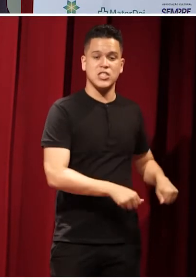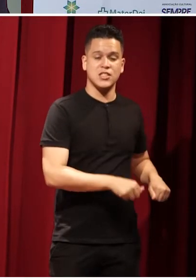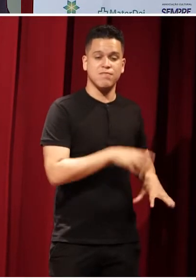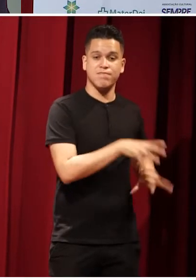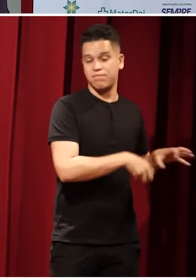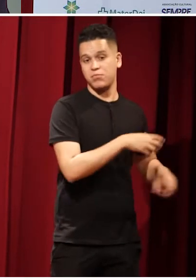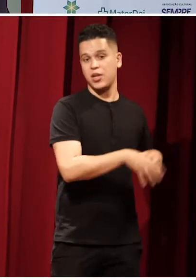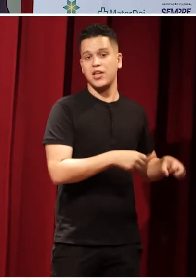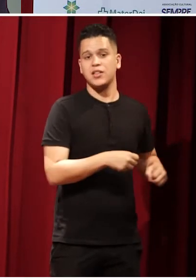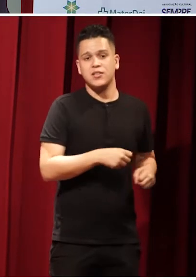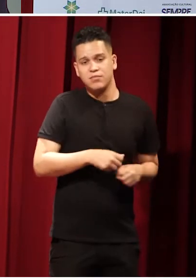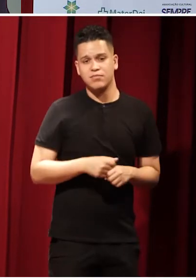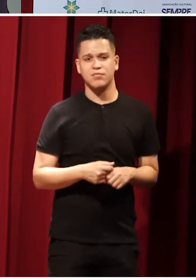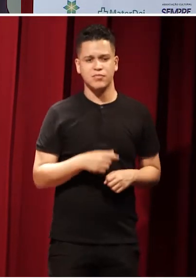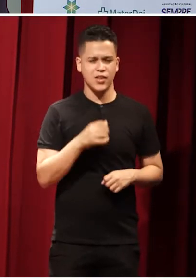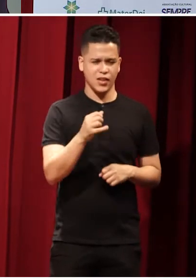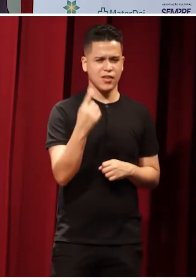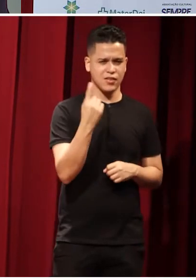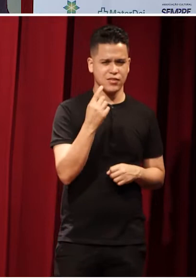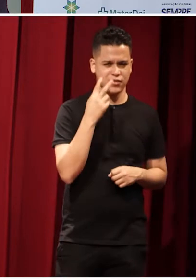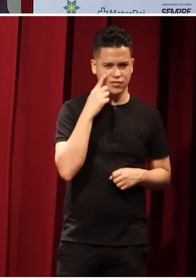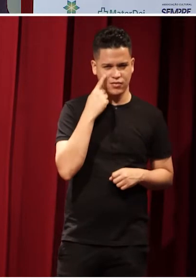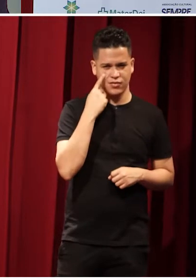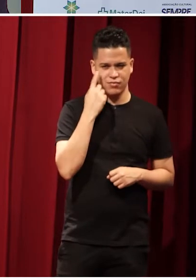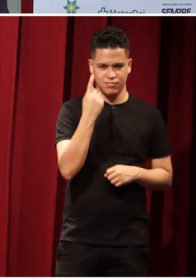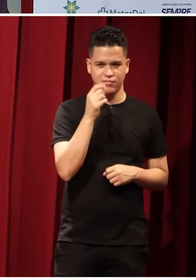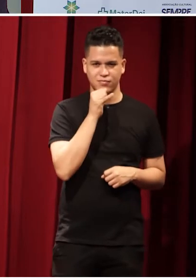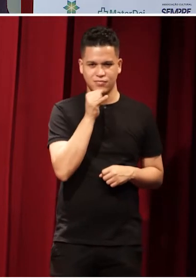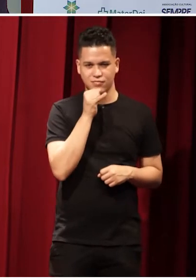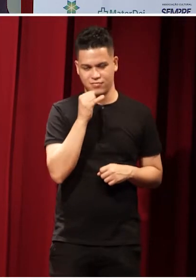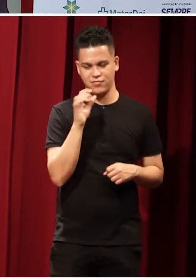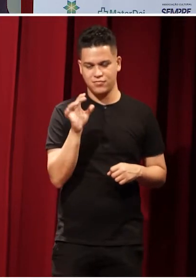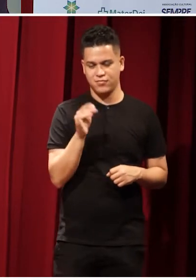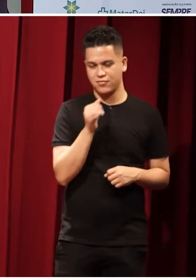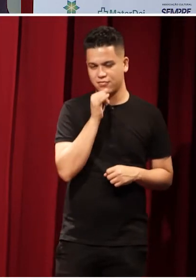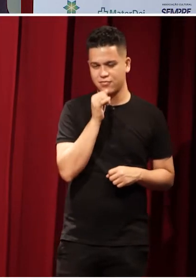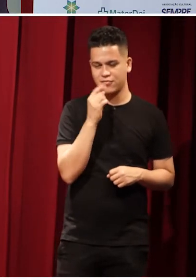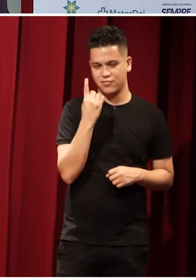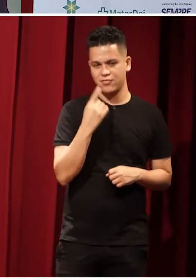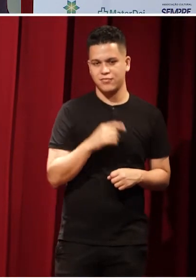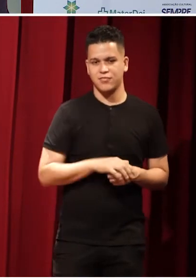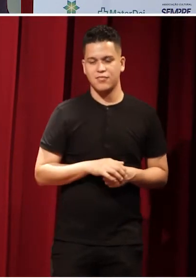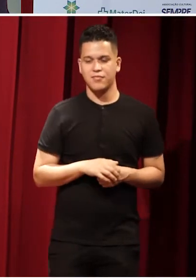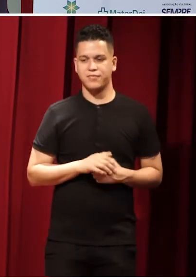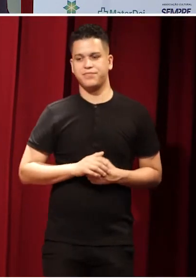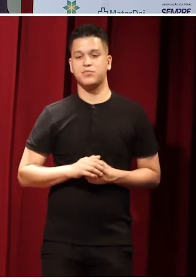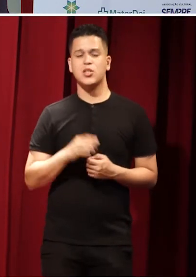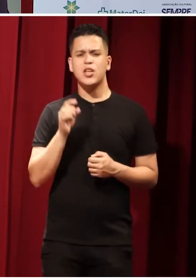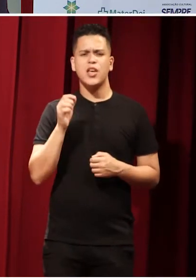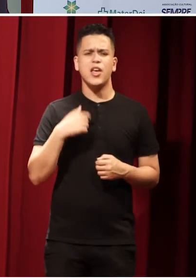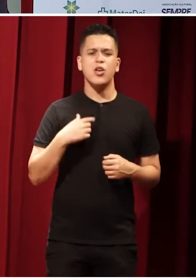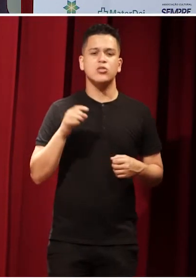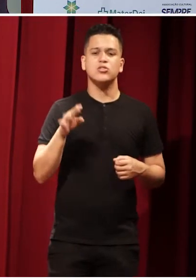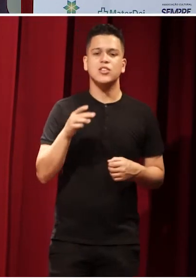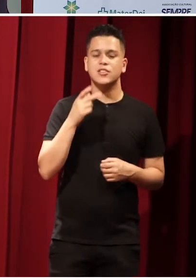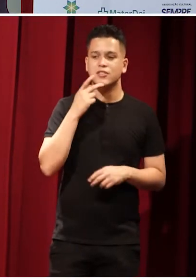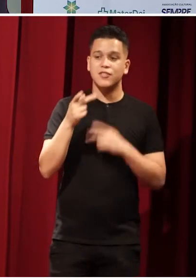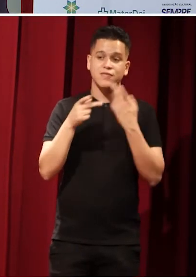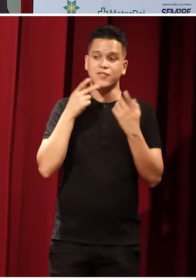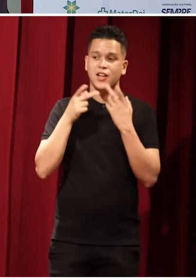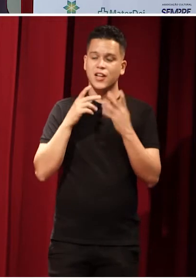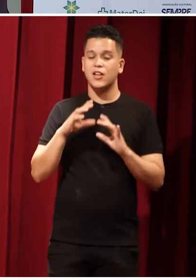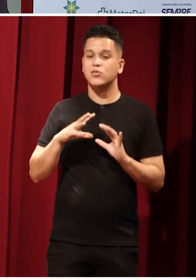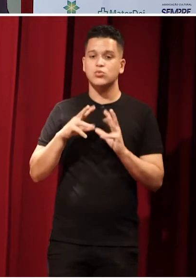matérias-primas. Quer uma demonstração disso? Estou praticamente reproduzindo o que o general Vilas Boas, com